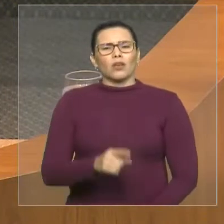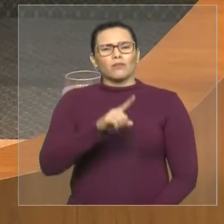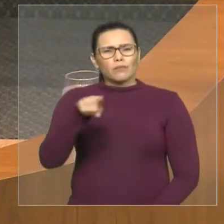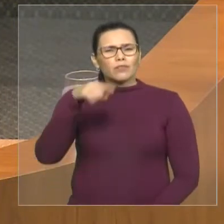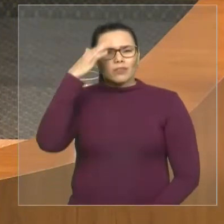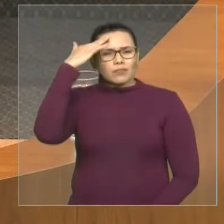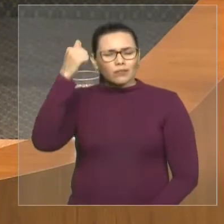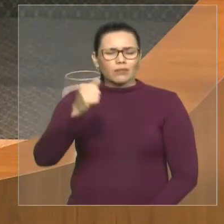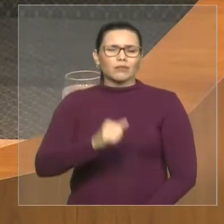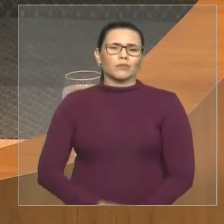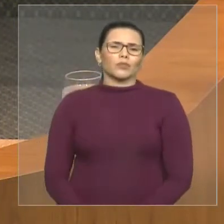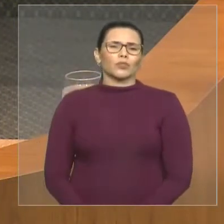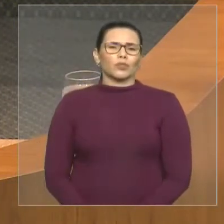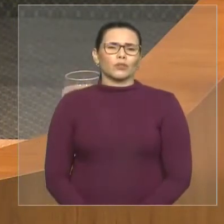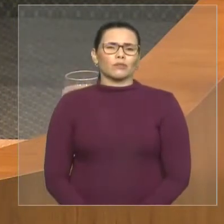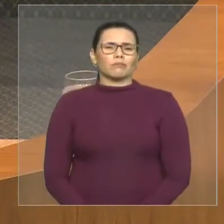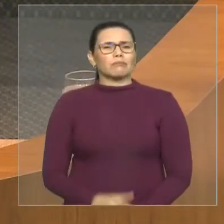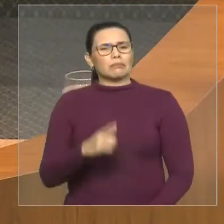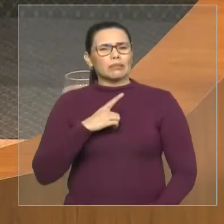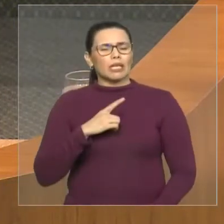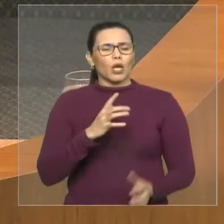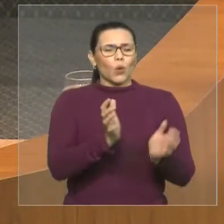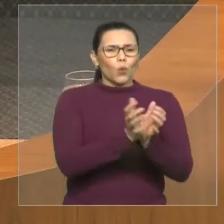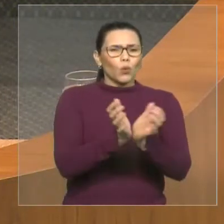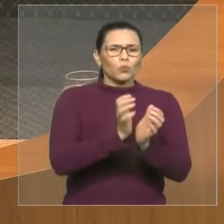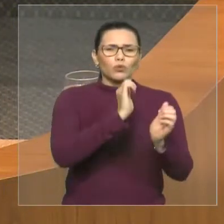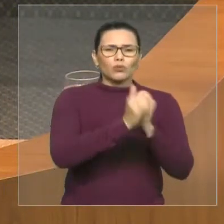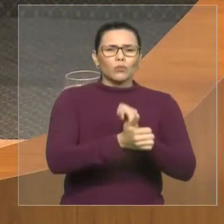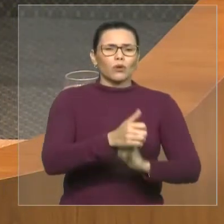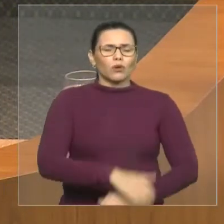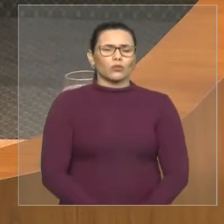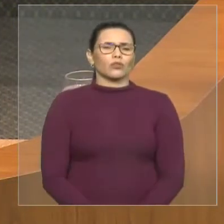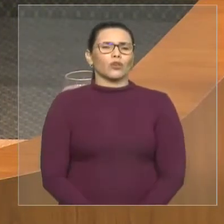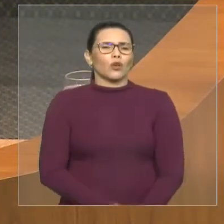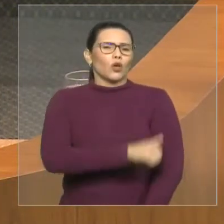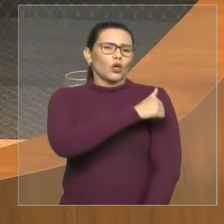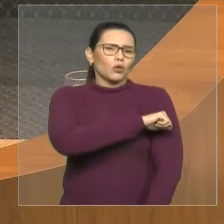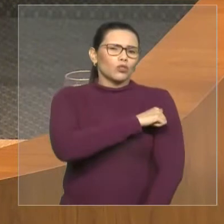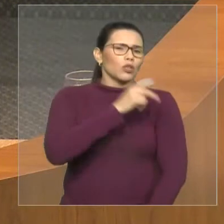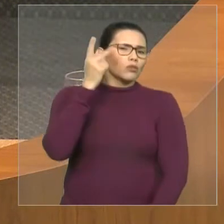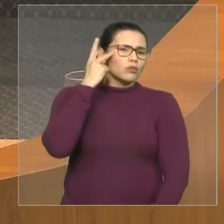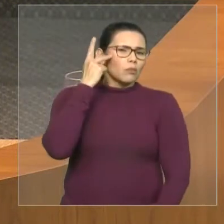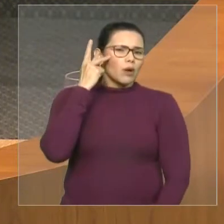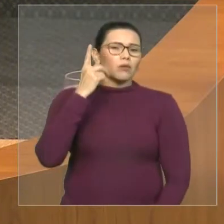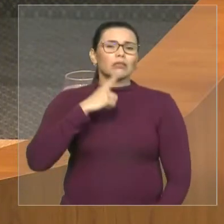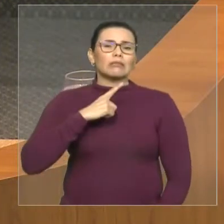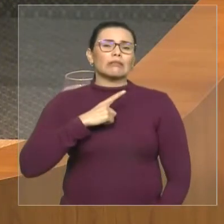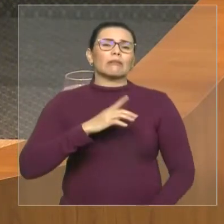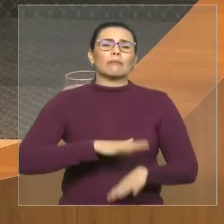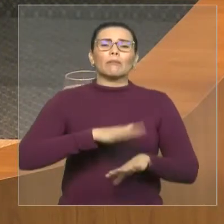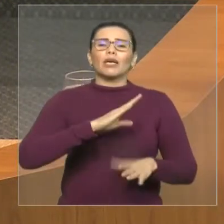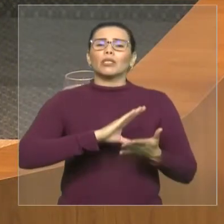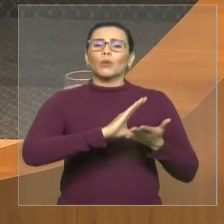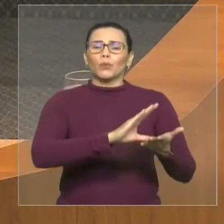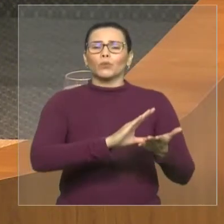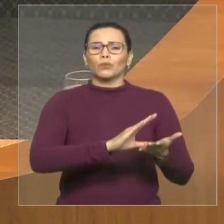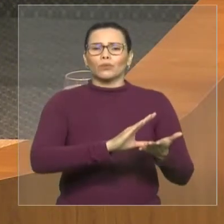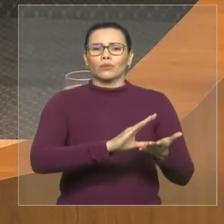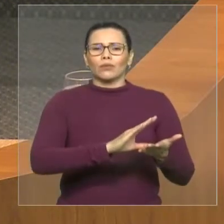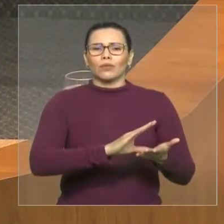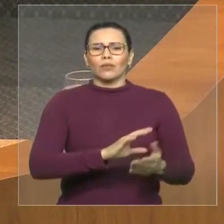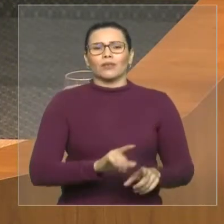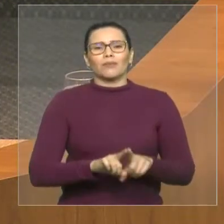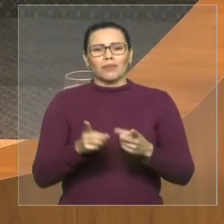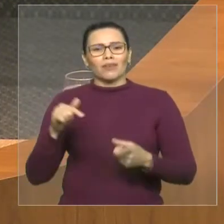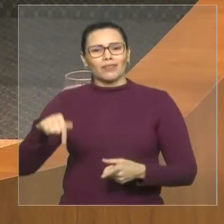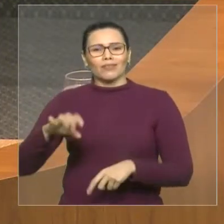países, o têm para realizar. Senhor presidente, era o destaque que eu teria para hoje e gostaria também